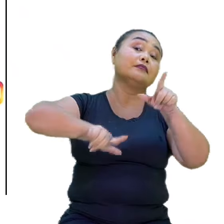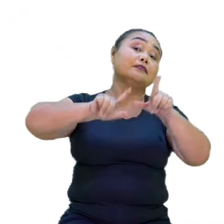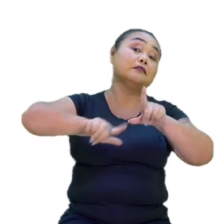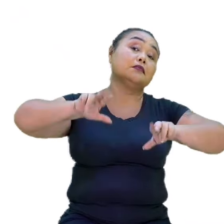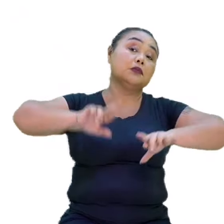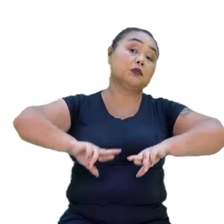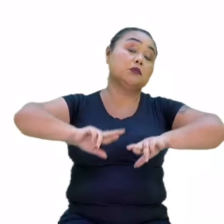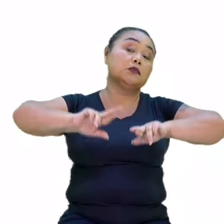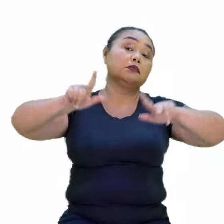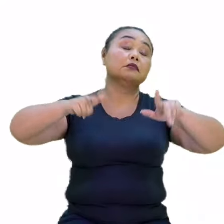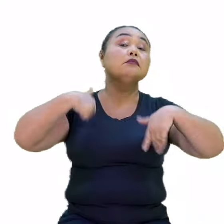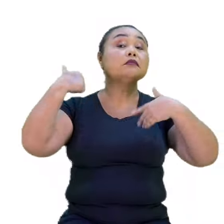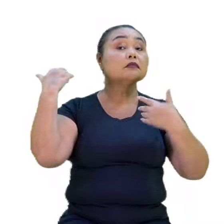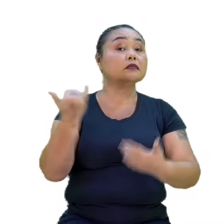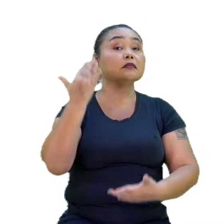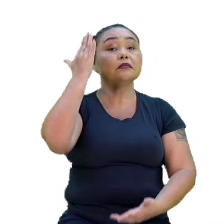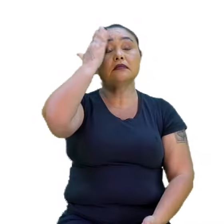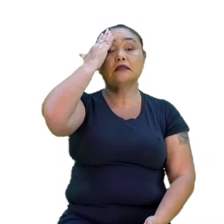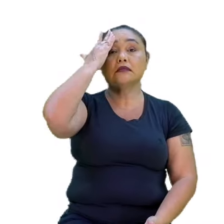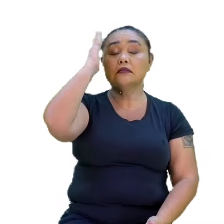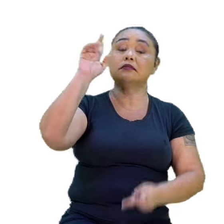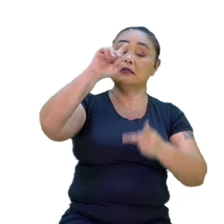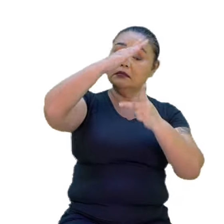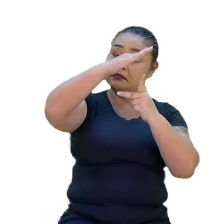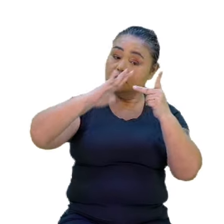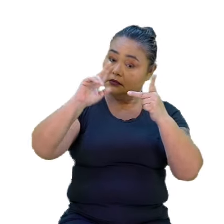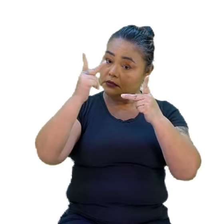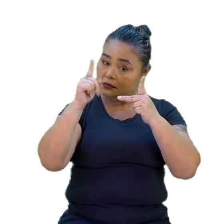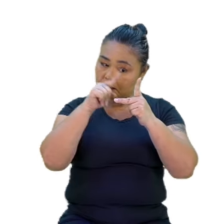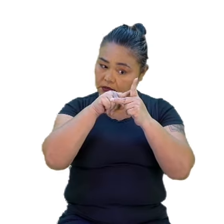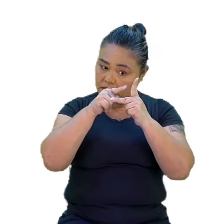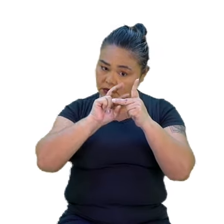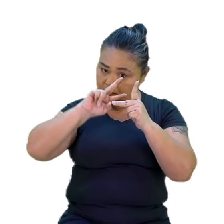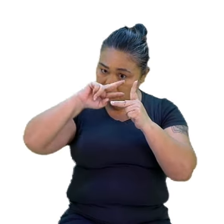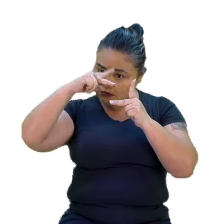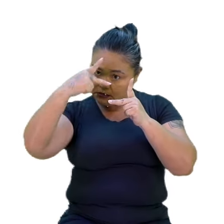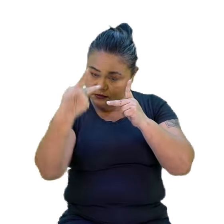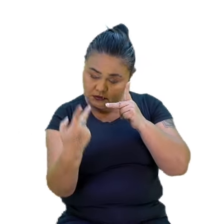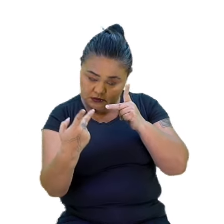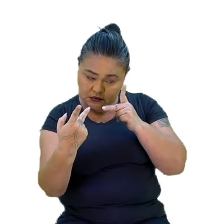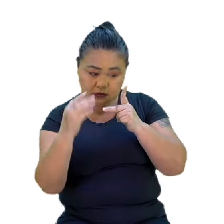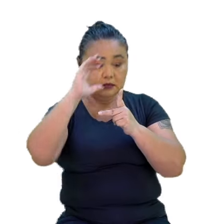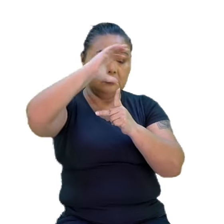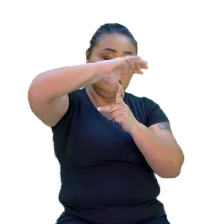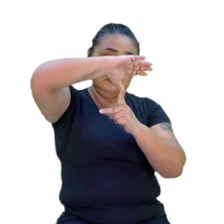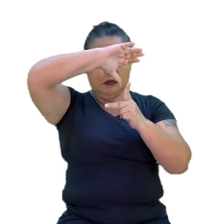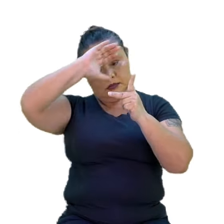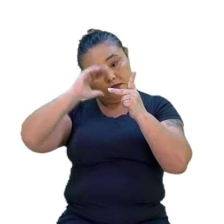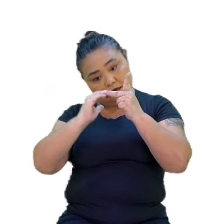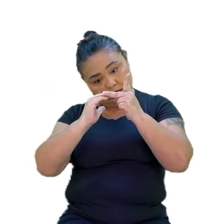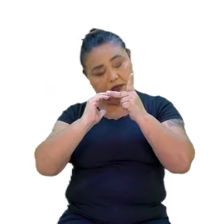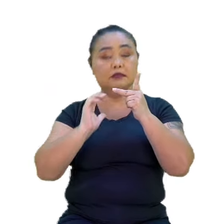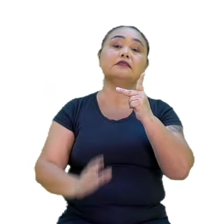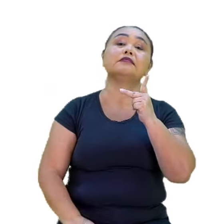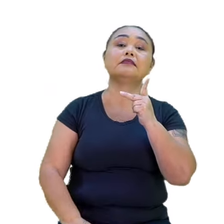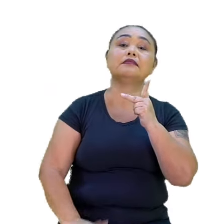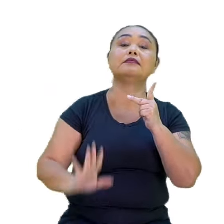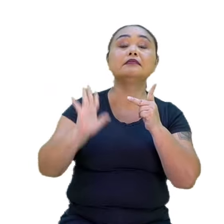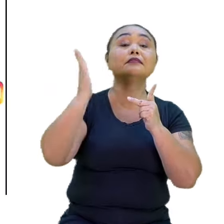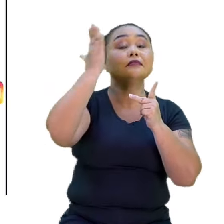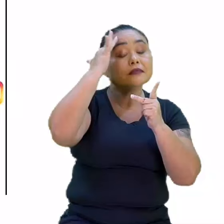importante é você entender quem é a hipotenusa é e quem são os entendendo